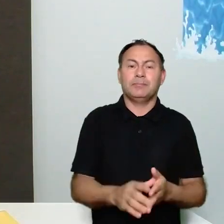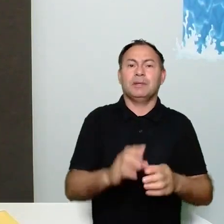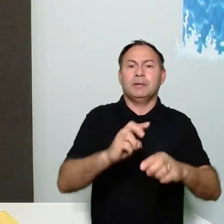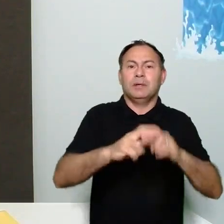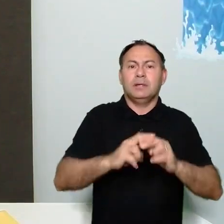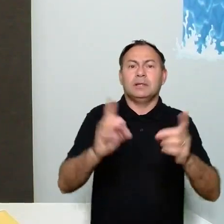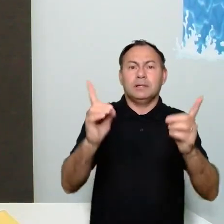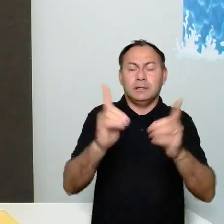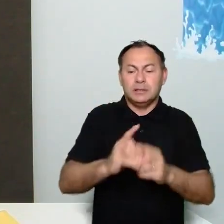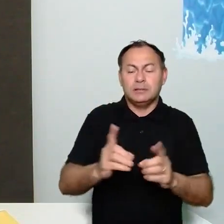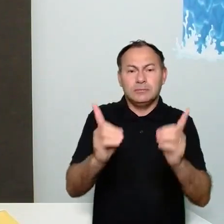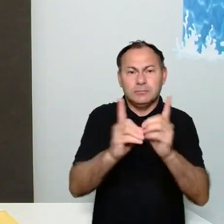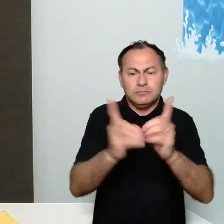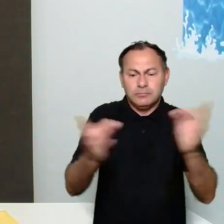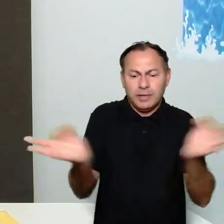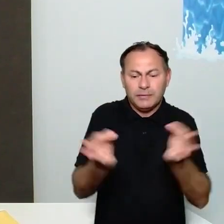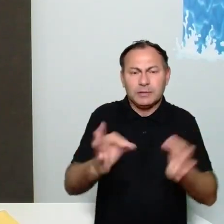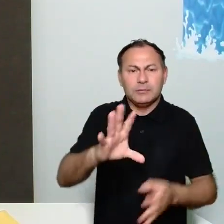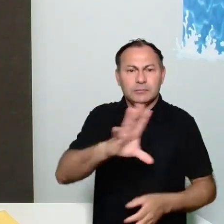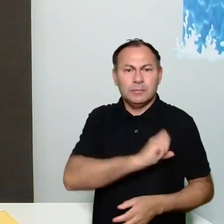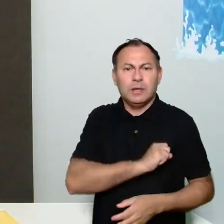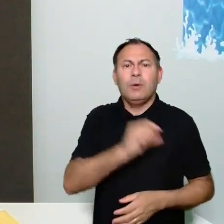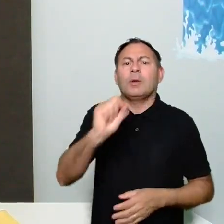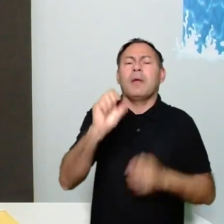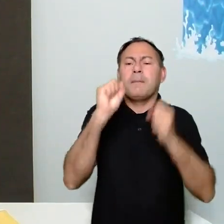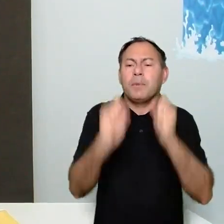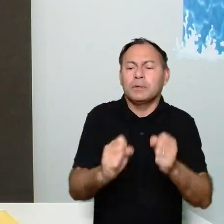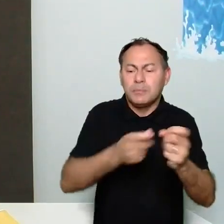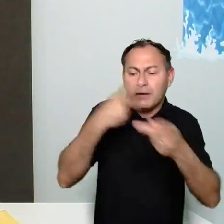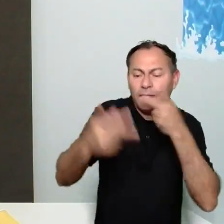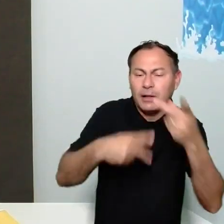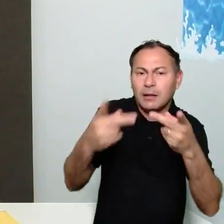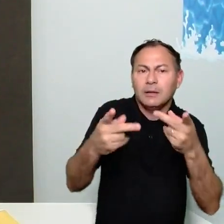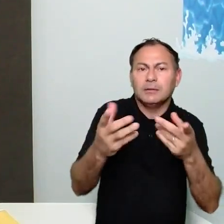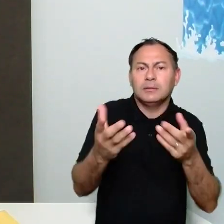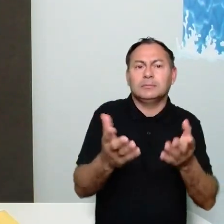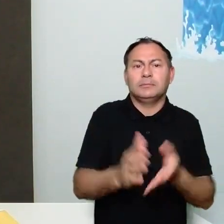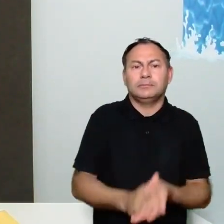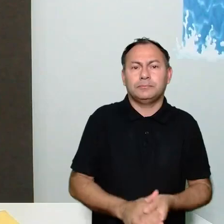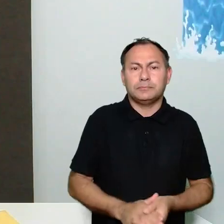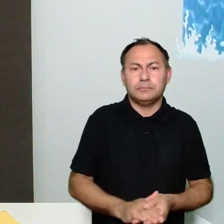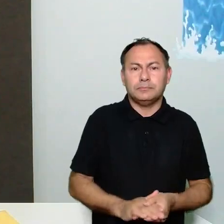E sobre a santidade como perfeição da caridade, o que podemos dizer?